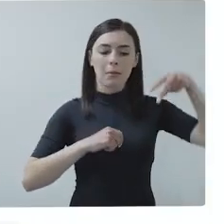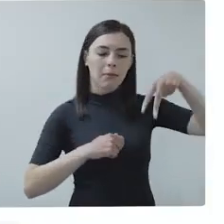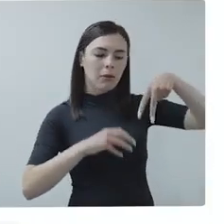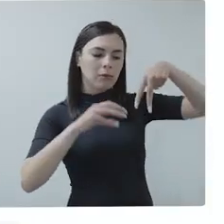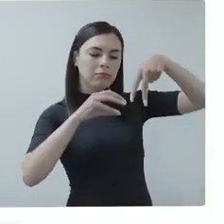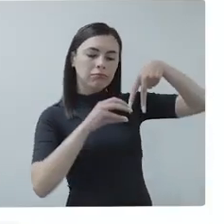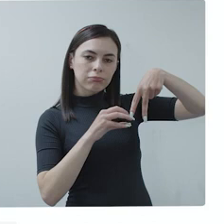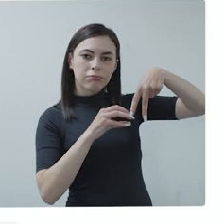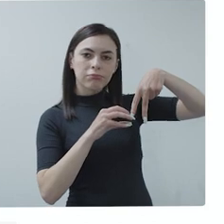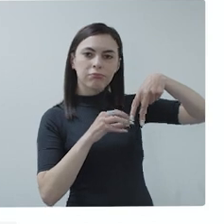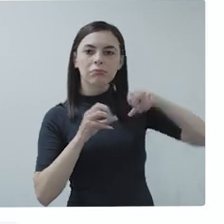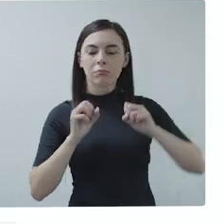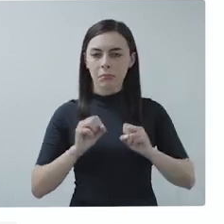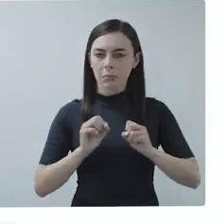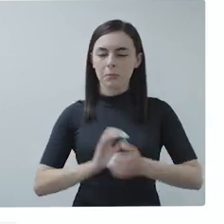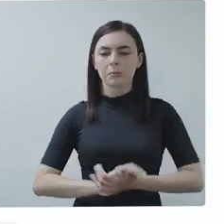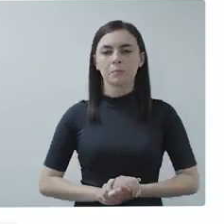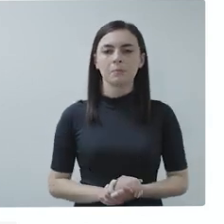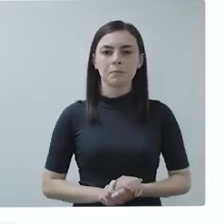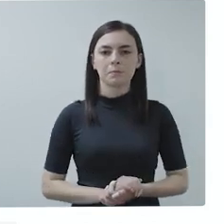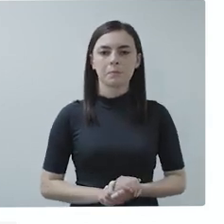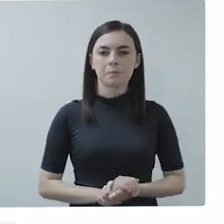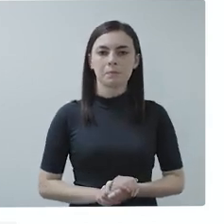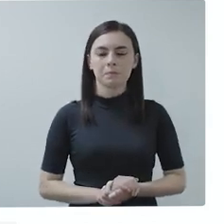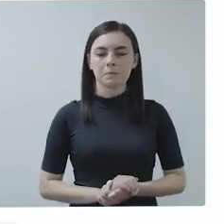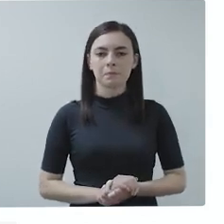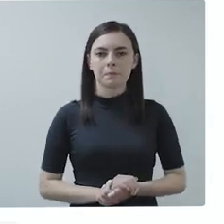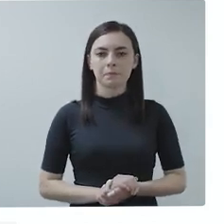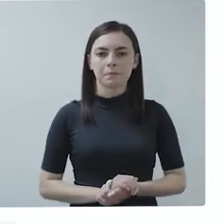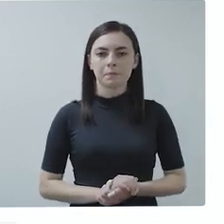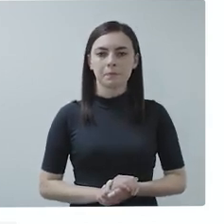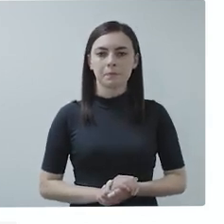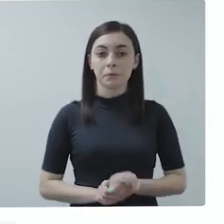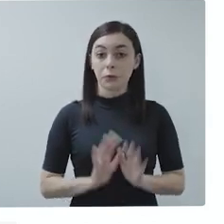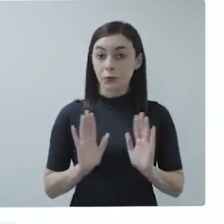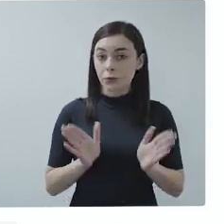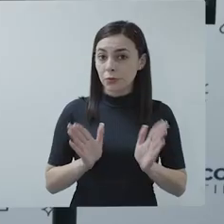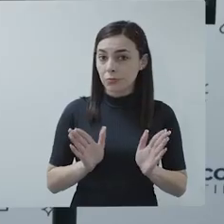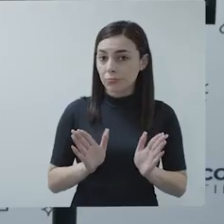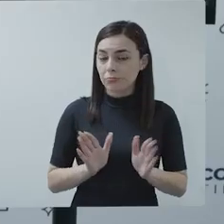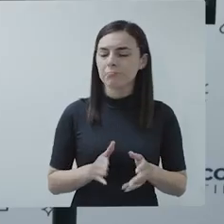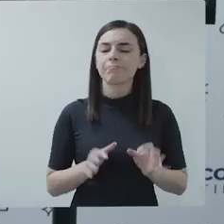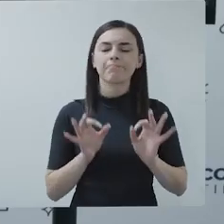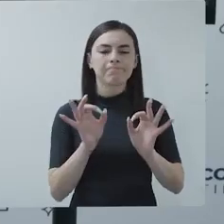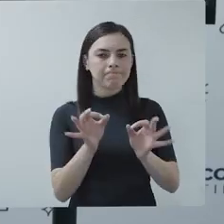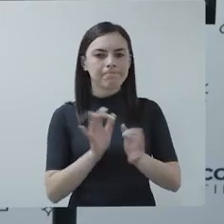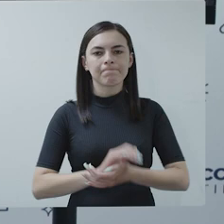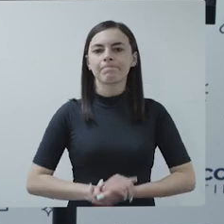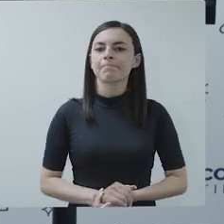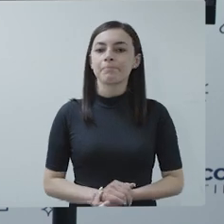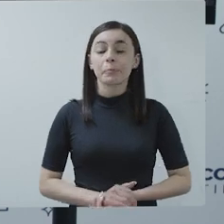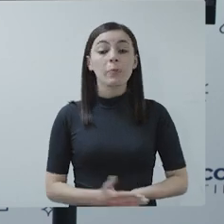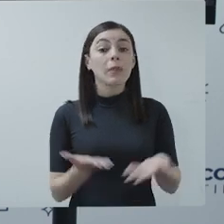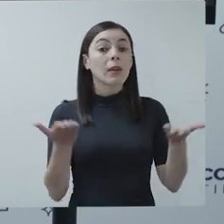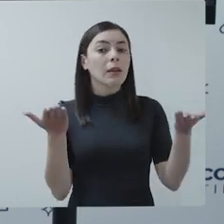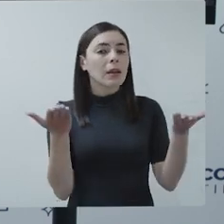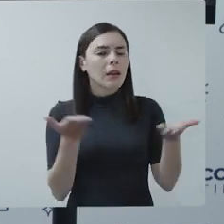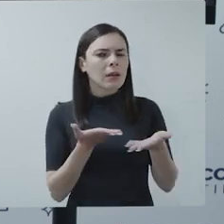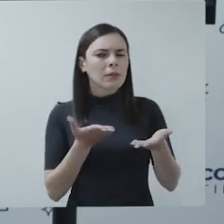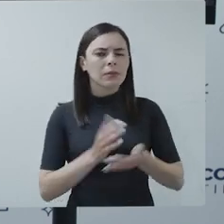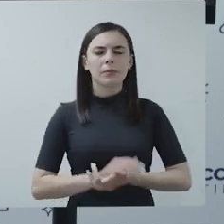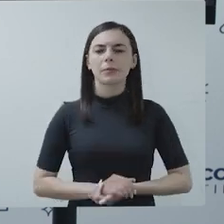embaixo do pé. Então coloque lá, certo? Colocaram? Isso mesmo.